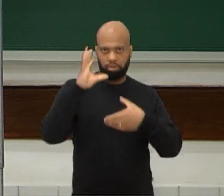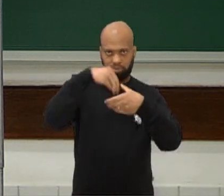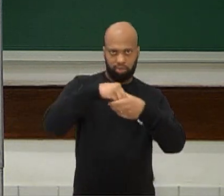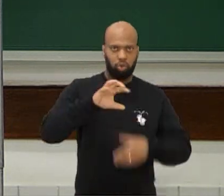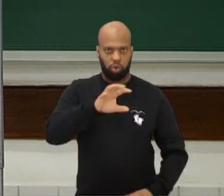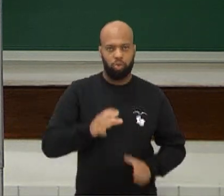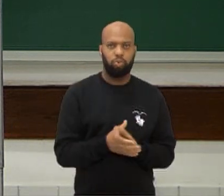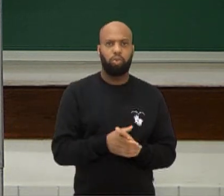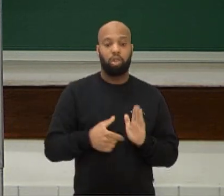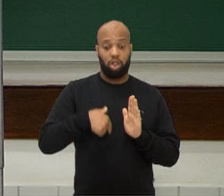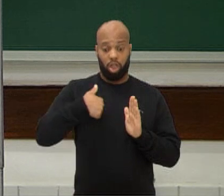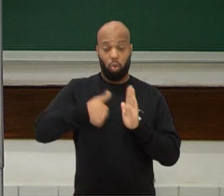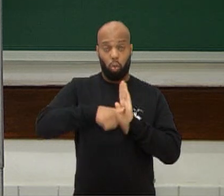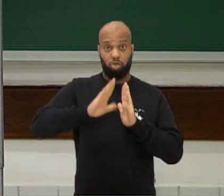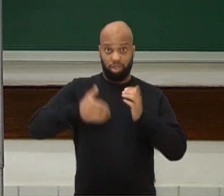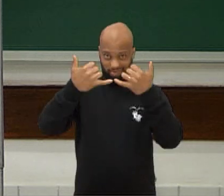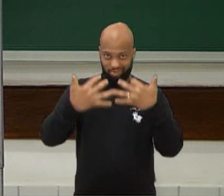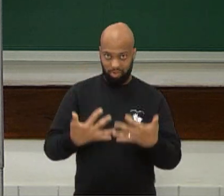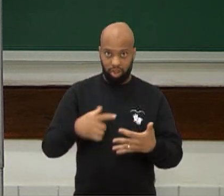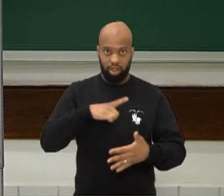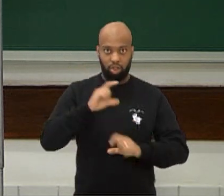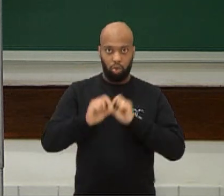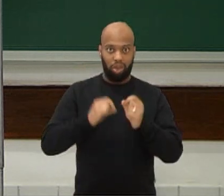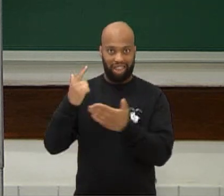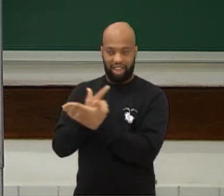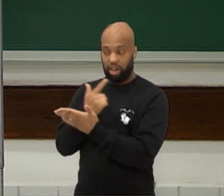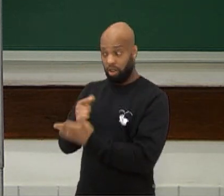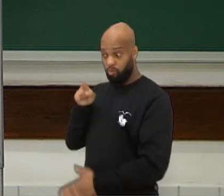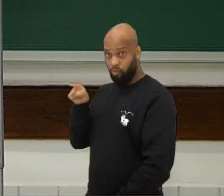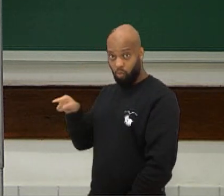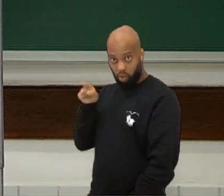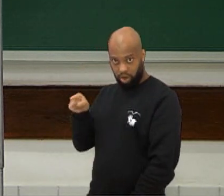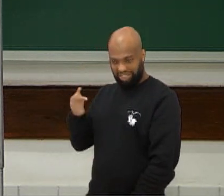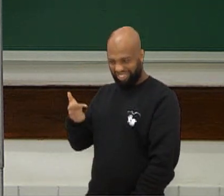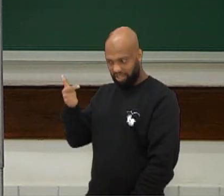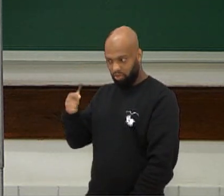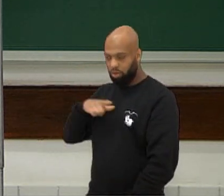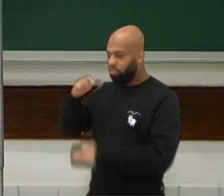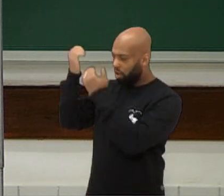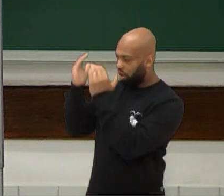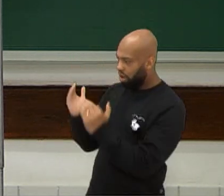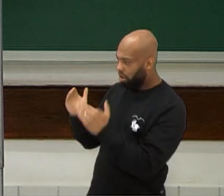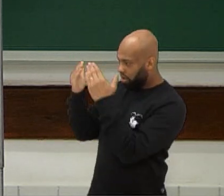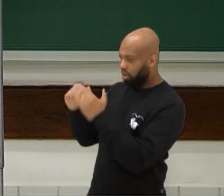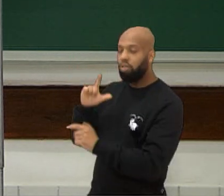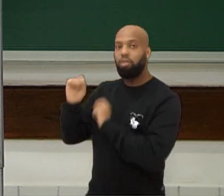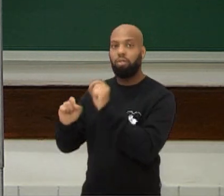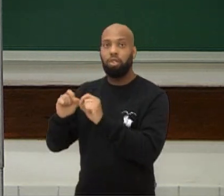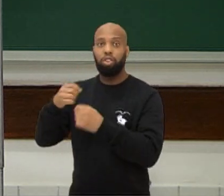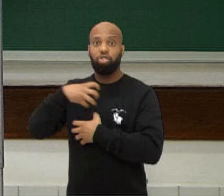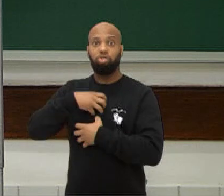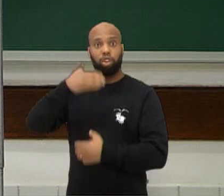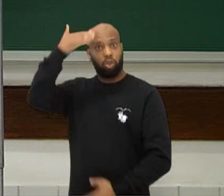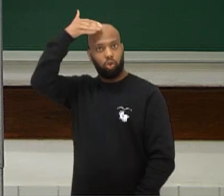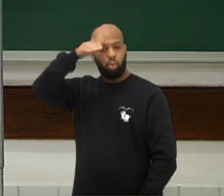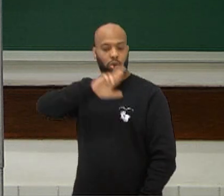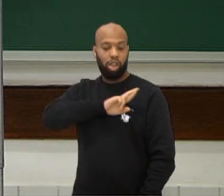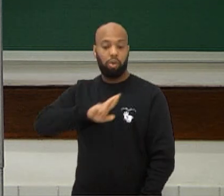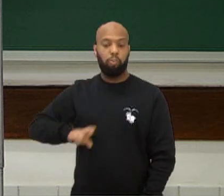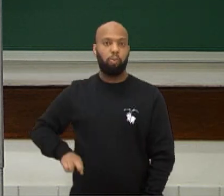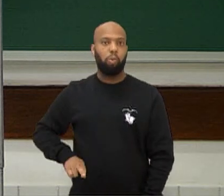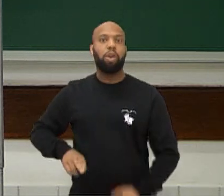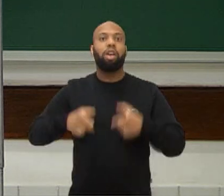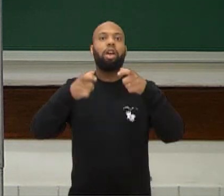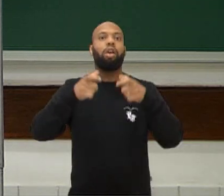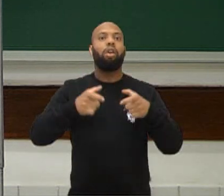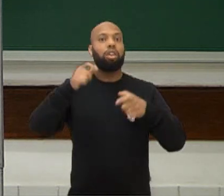Então, como eu havia dito, na obra Comentários, ele vai fazer uma análise da República Romana. E como é que essa